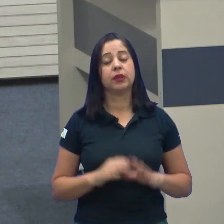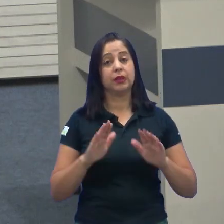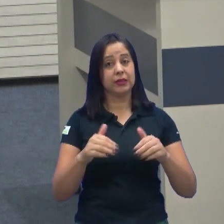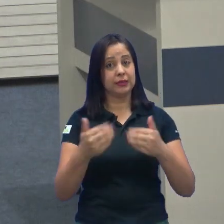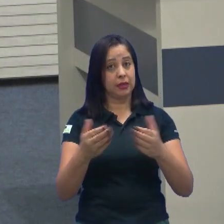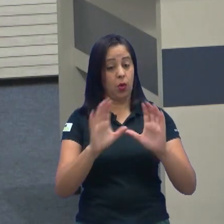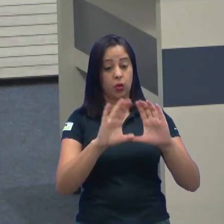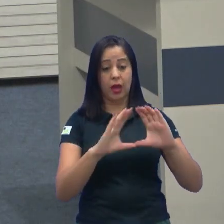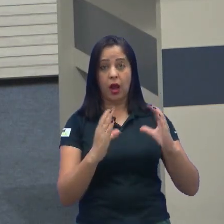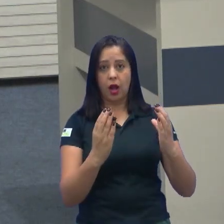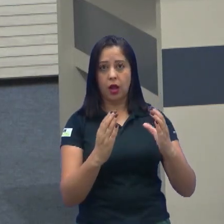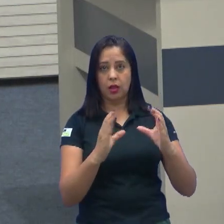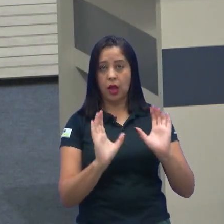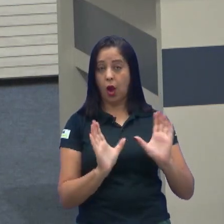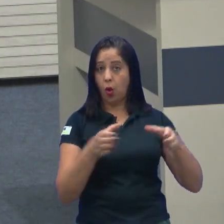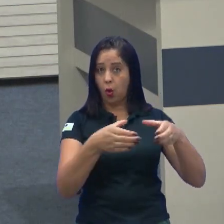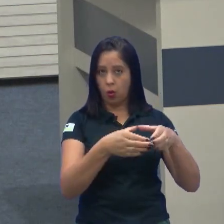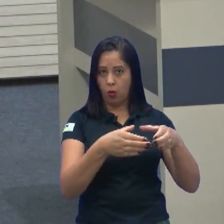comissão